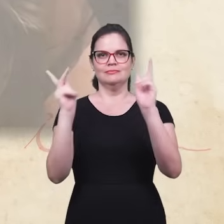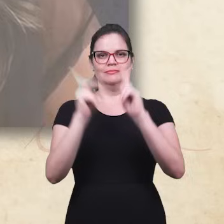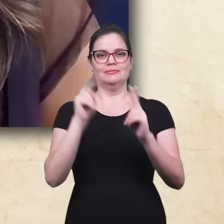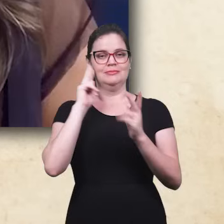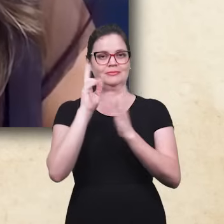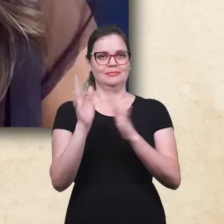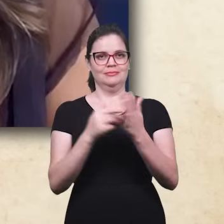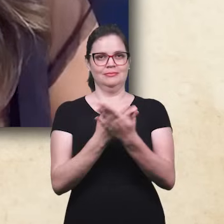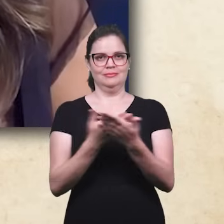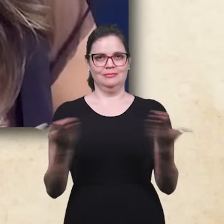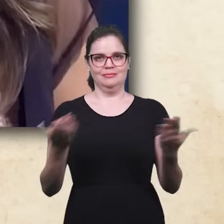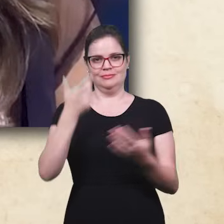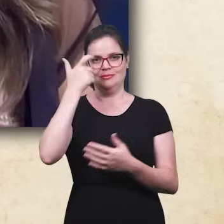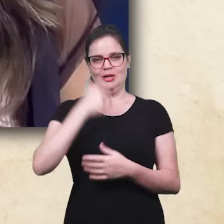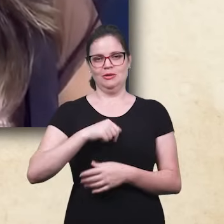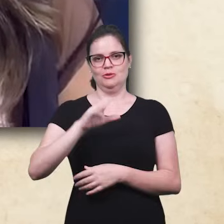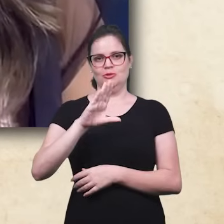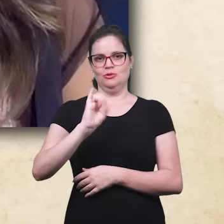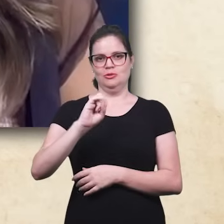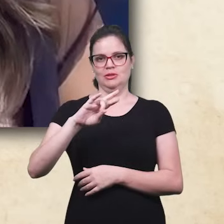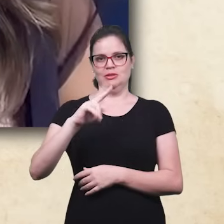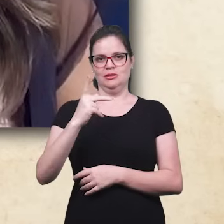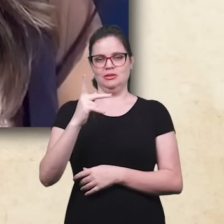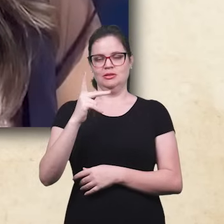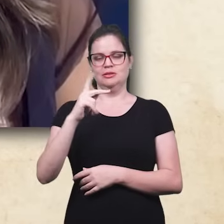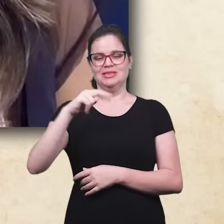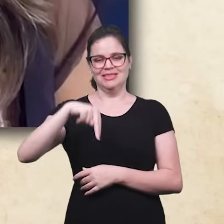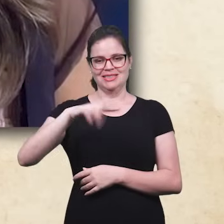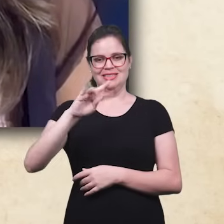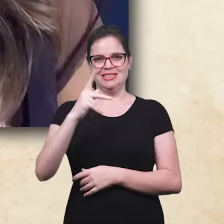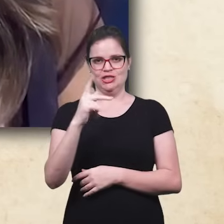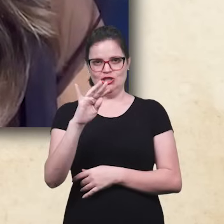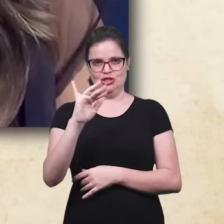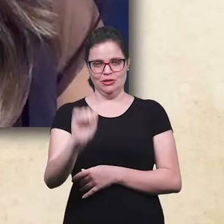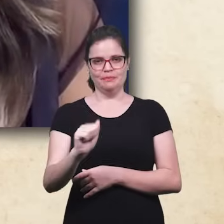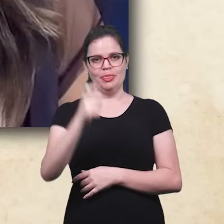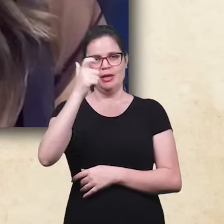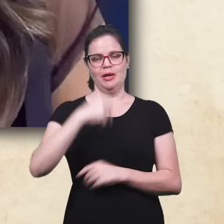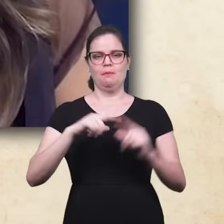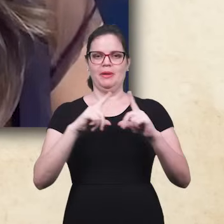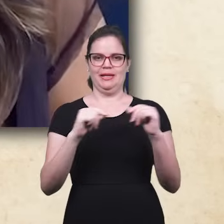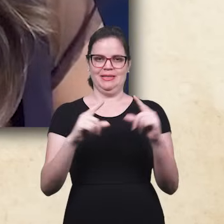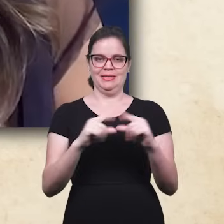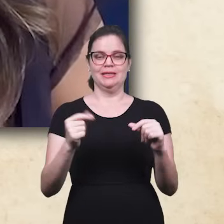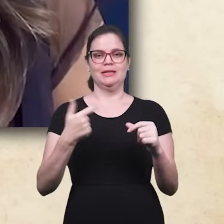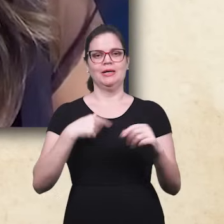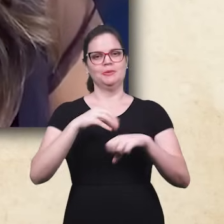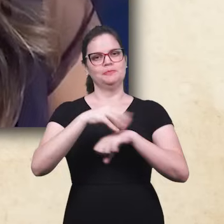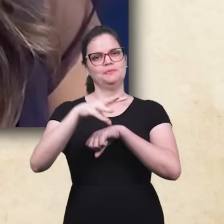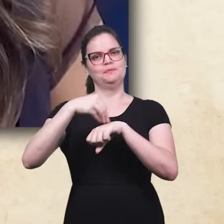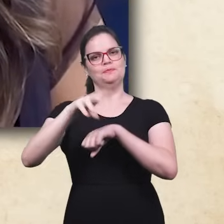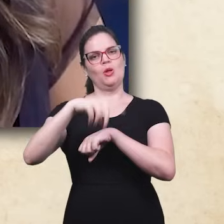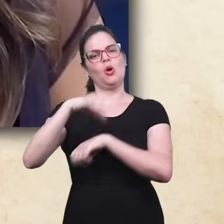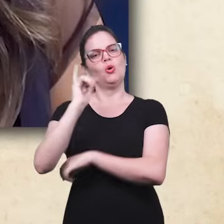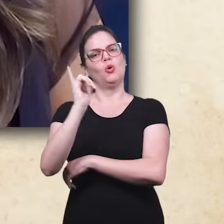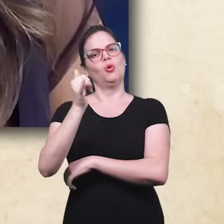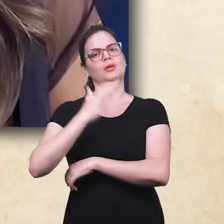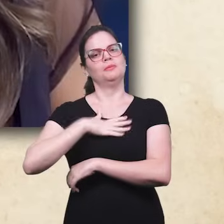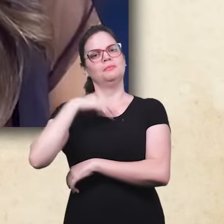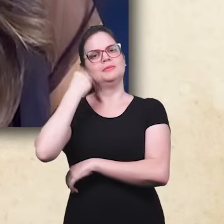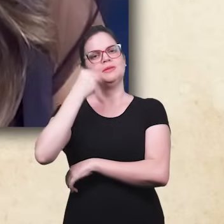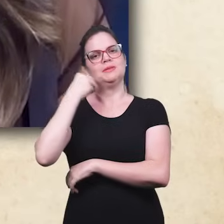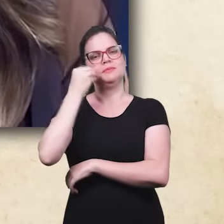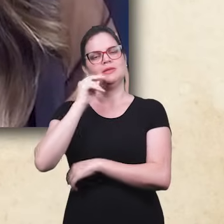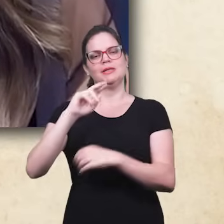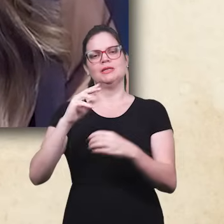Pai, Senhor Jesus, meus irmãos, eu sou a Cíntia, Ministério Pastor Fabiano da região de Brasília. Quero compartilhar minha